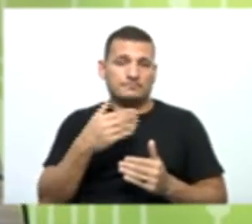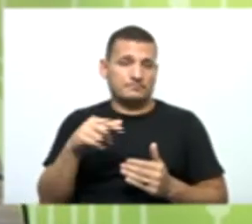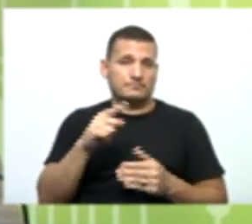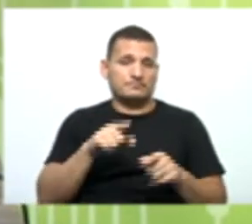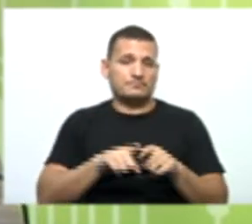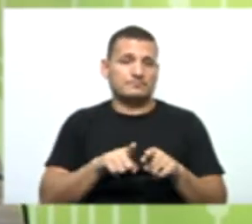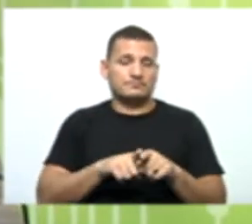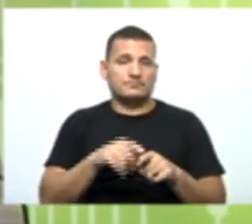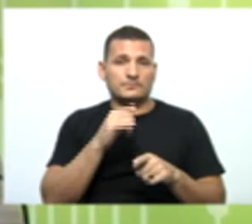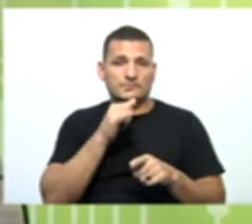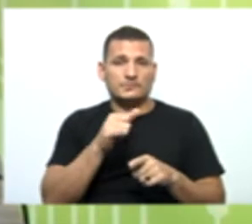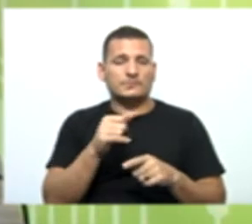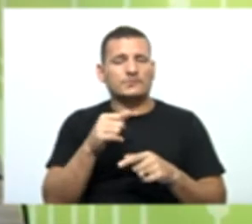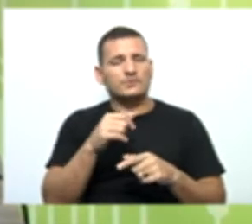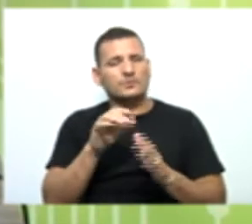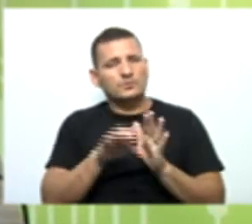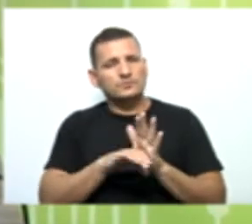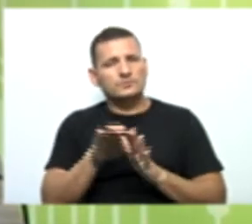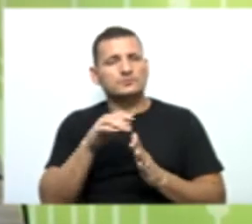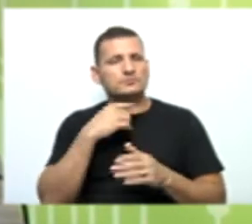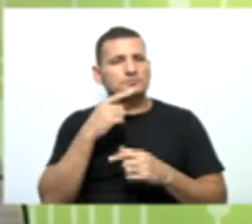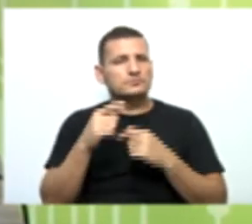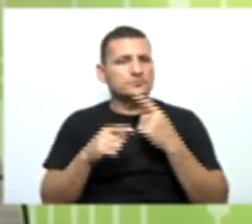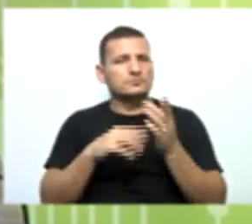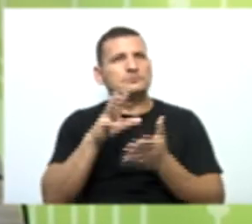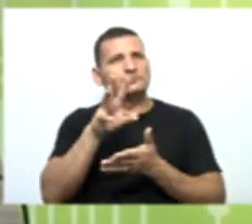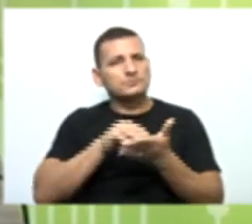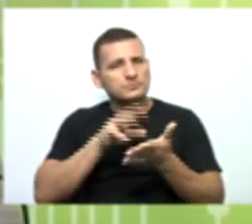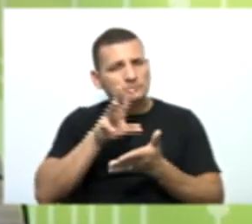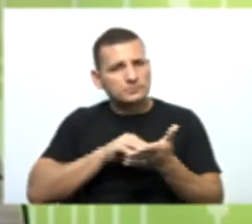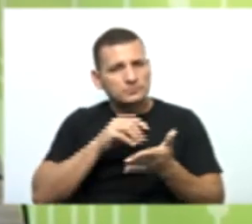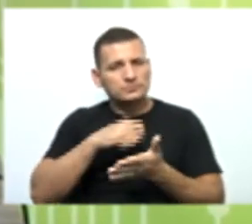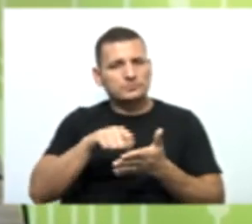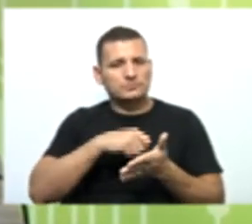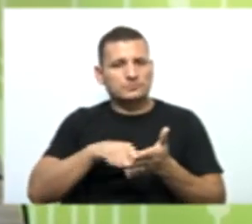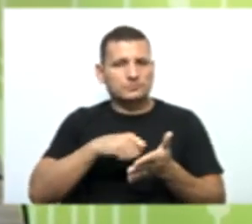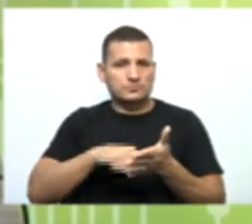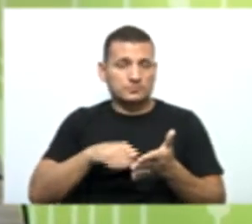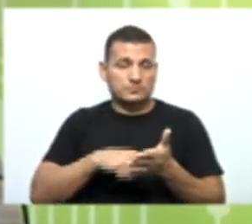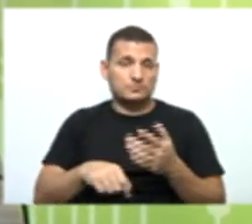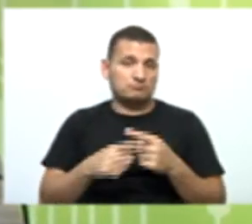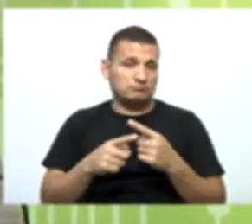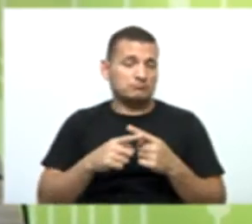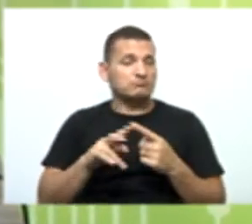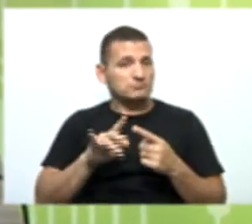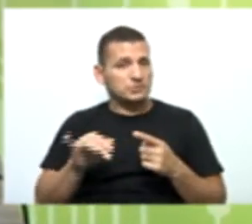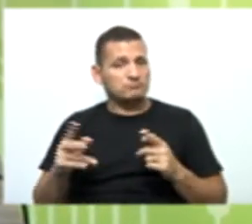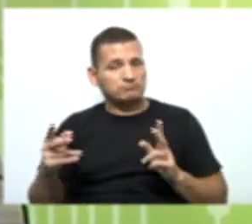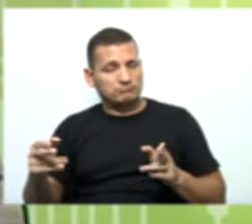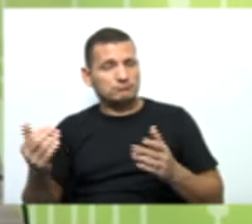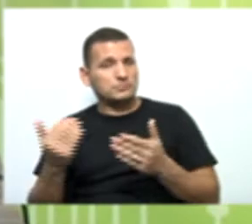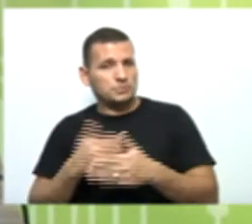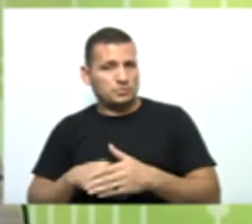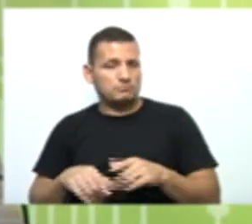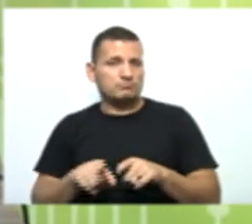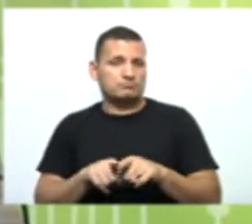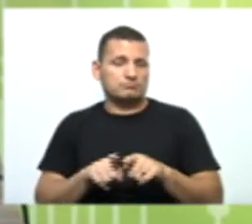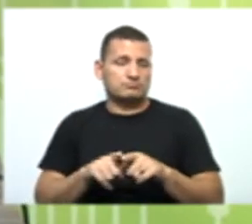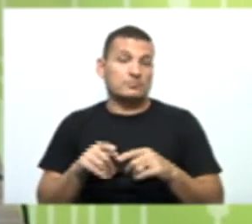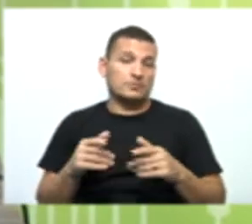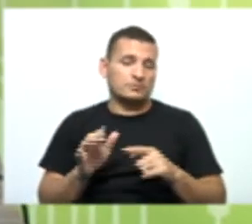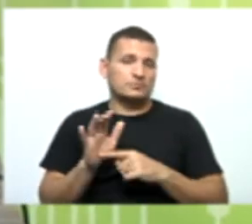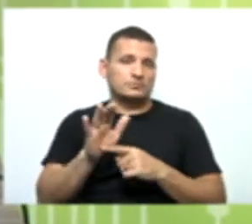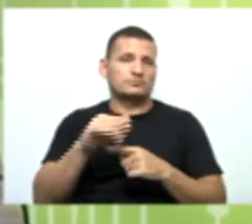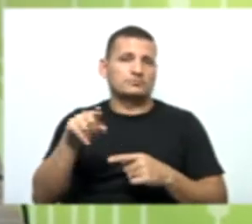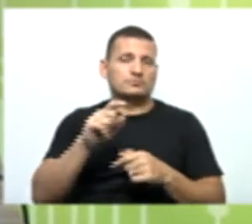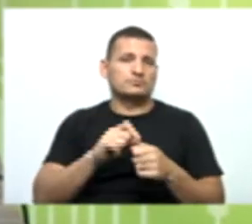vocês podem ir anotando esses conceitos que nós estamos passando aqui, porque além de cair na prova, vai ajudar vocês a realizarem